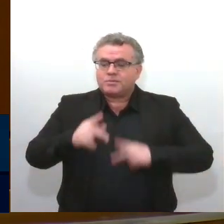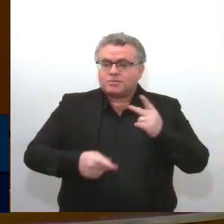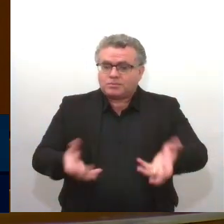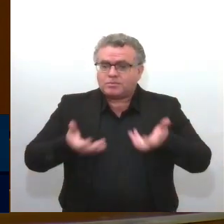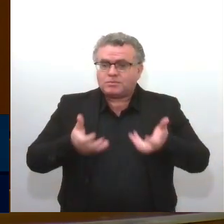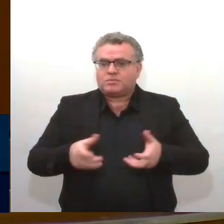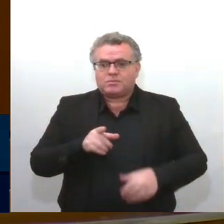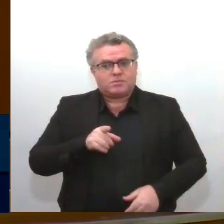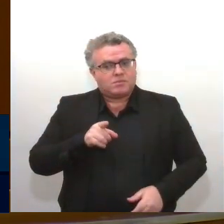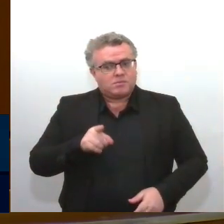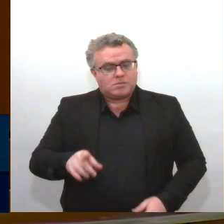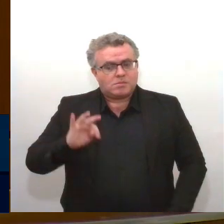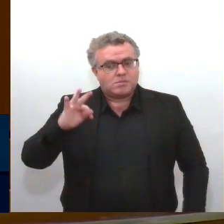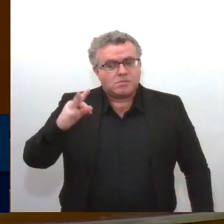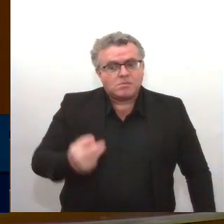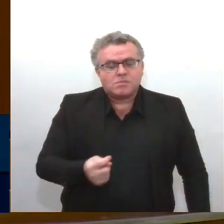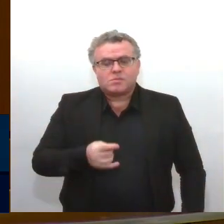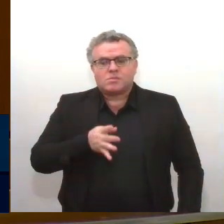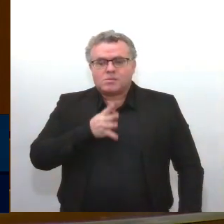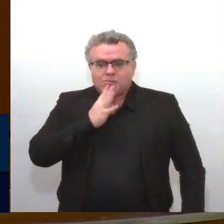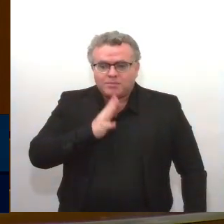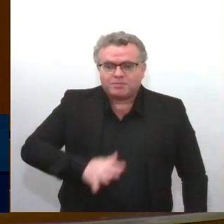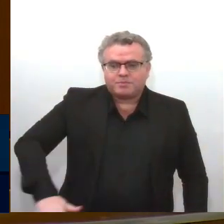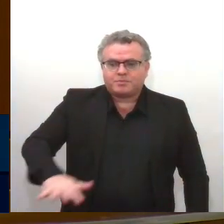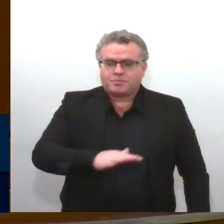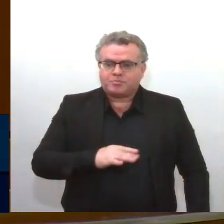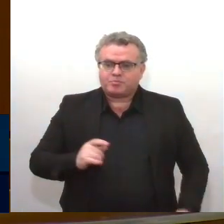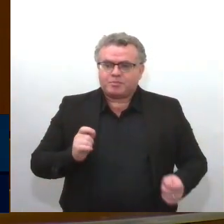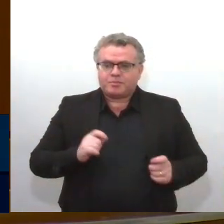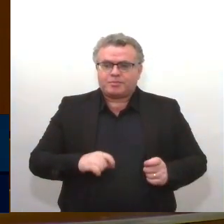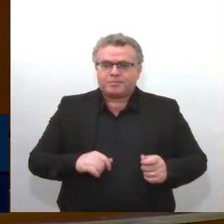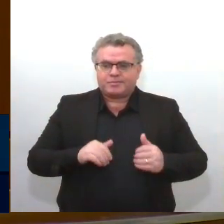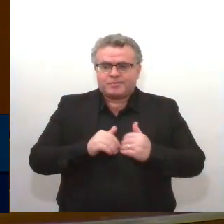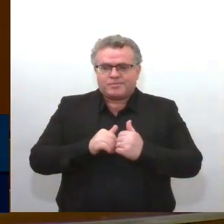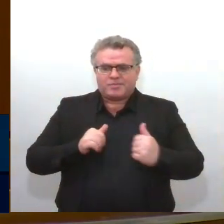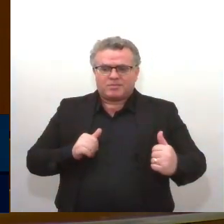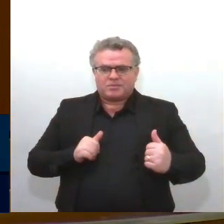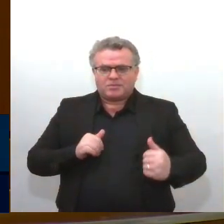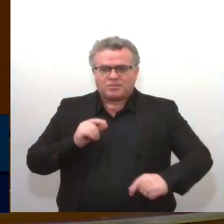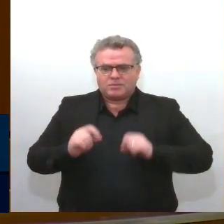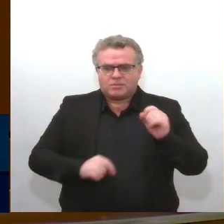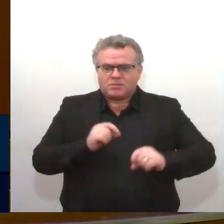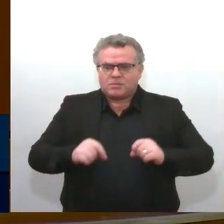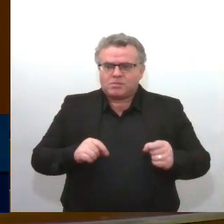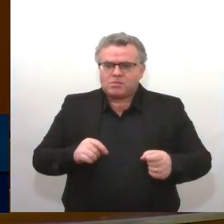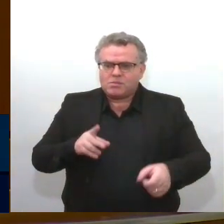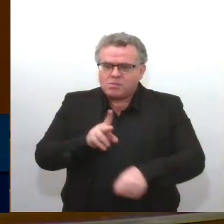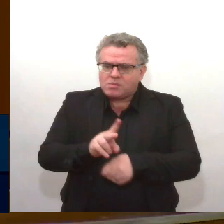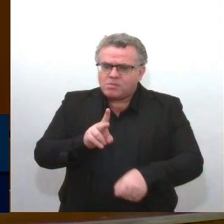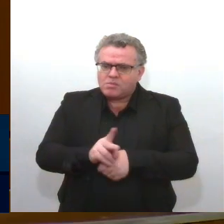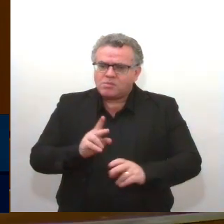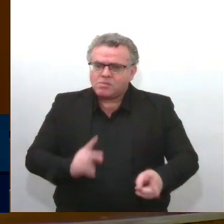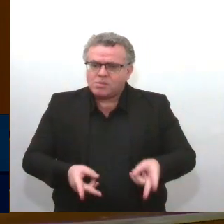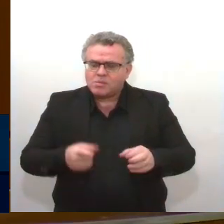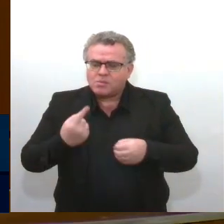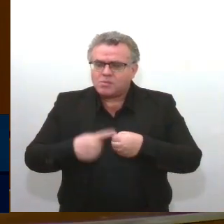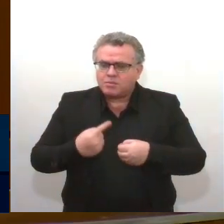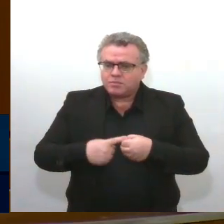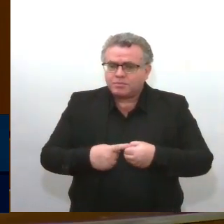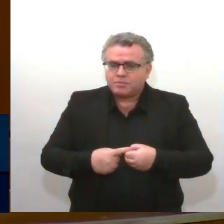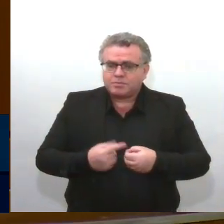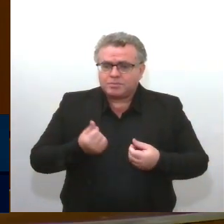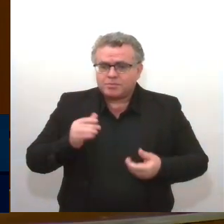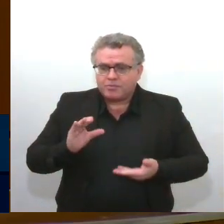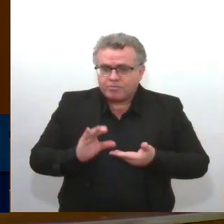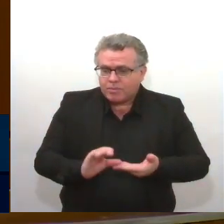terra do esquecimento tem um olhar do poder público principal uma obra que o município não tem condições de fazer sem ajuda das emendas federais